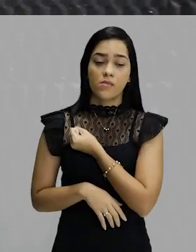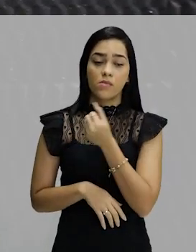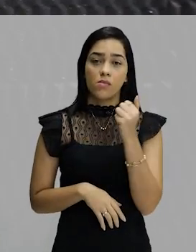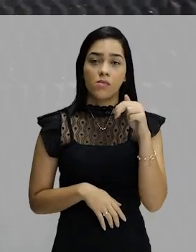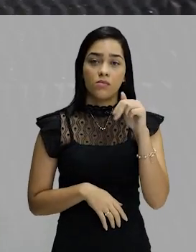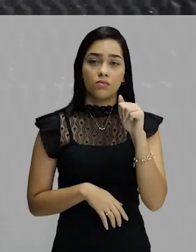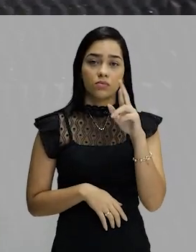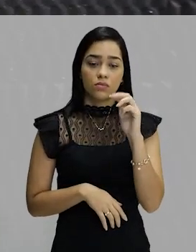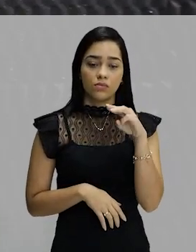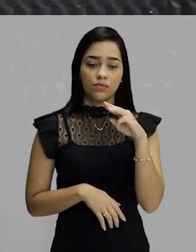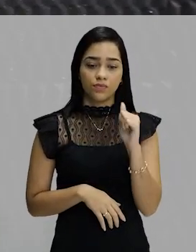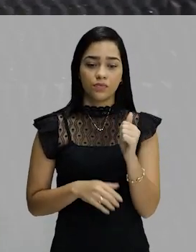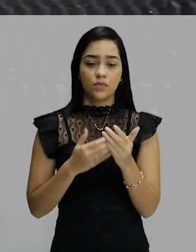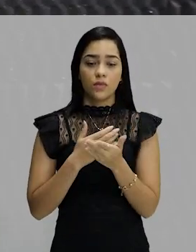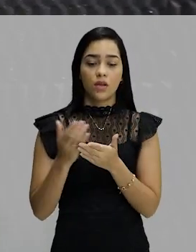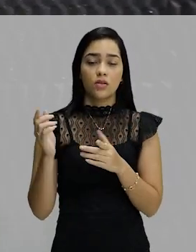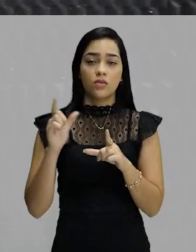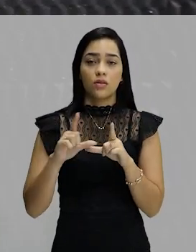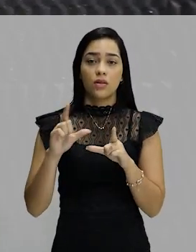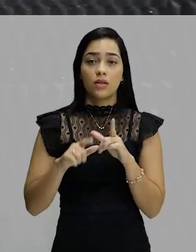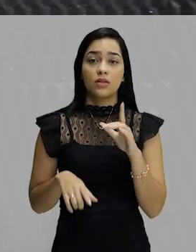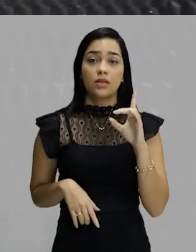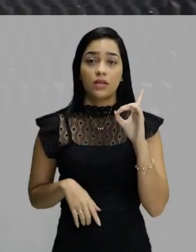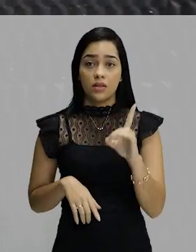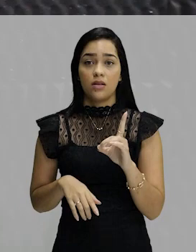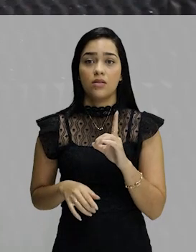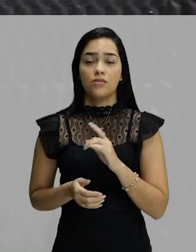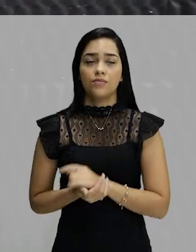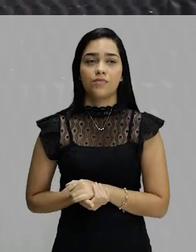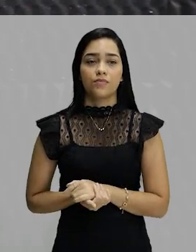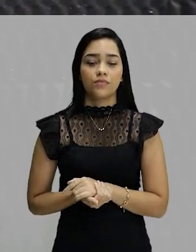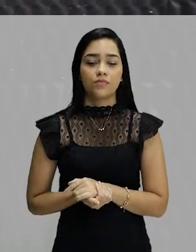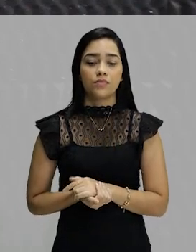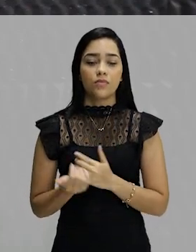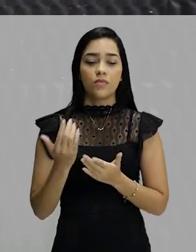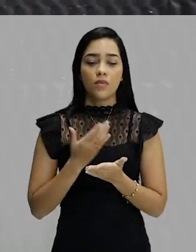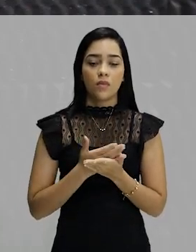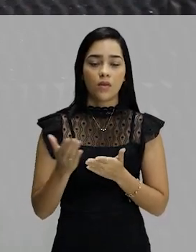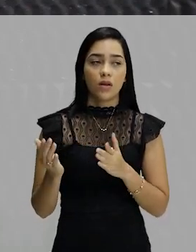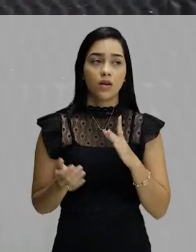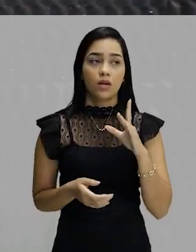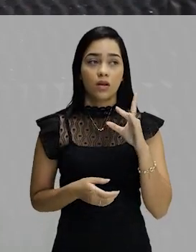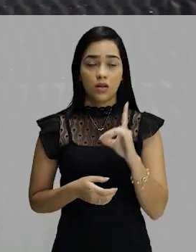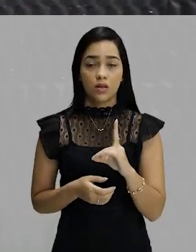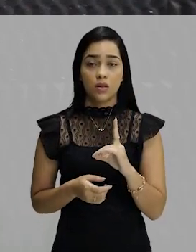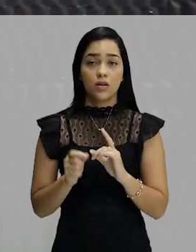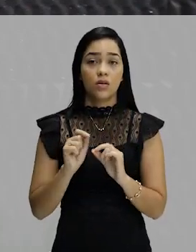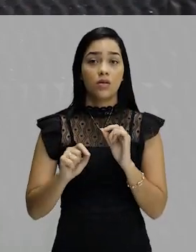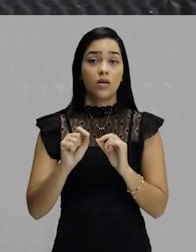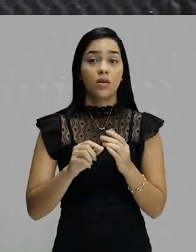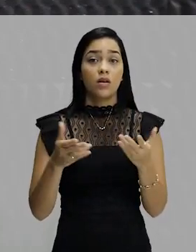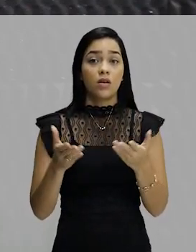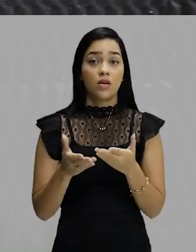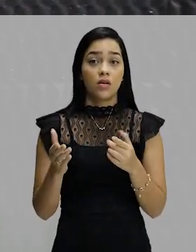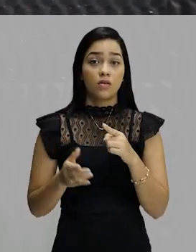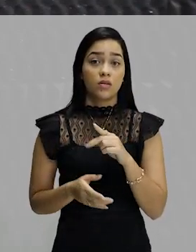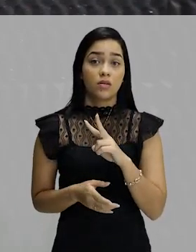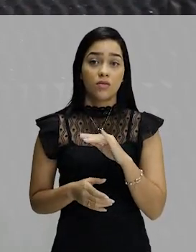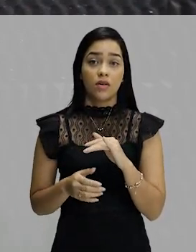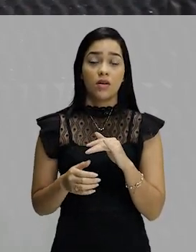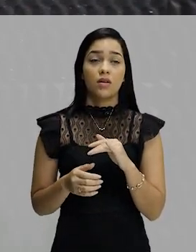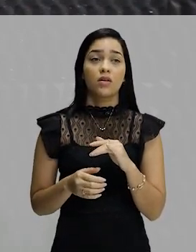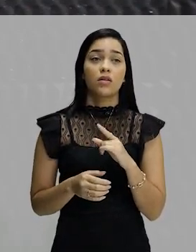anagramas que começam com a letra D. Certo? Ora, começam com a letra D. Nesse caso, você vai